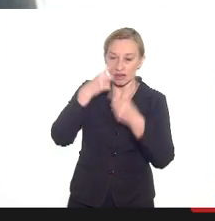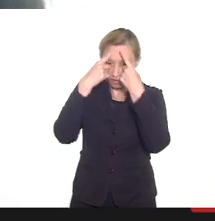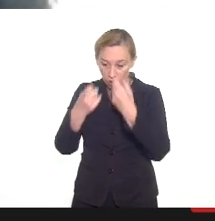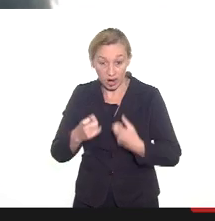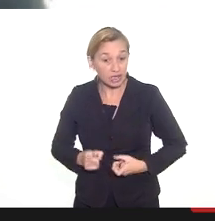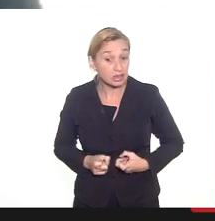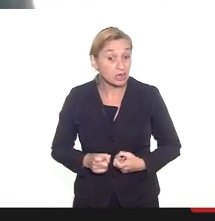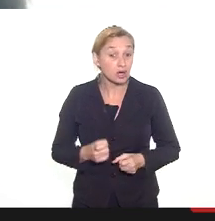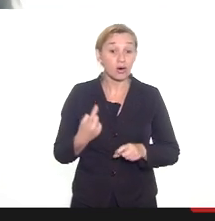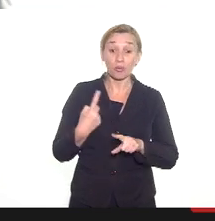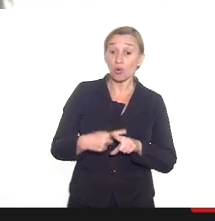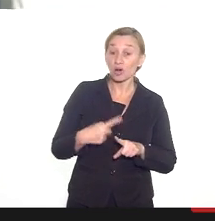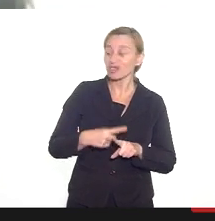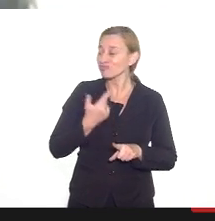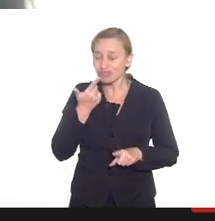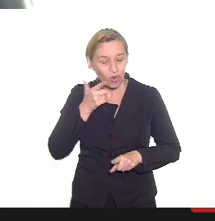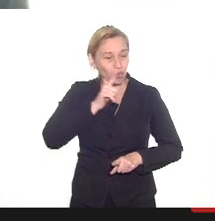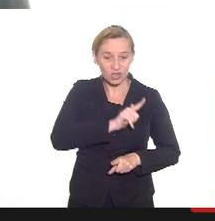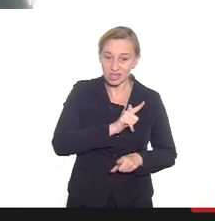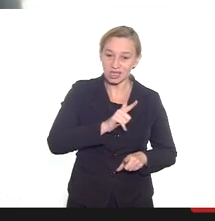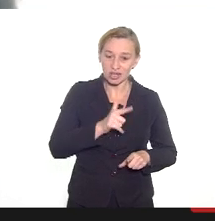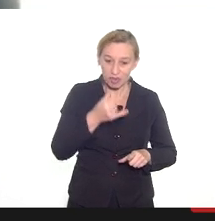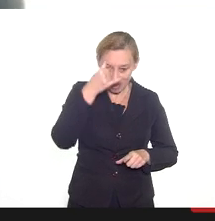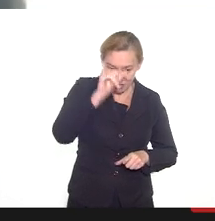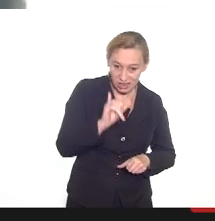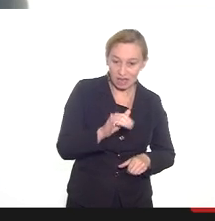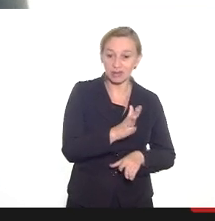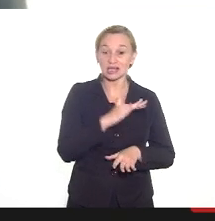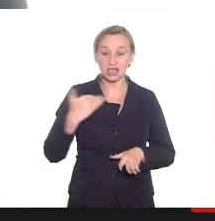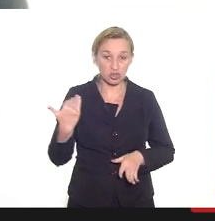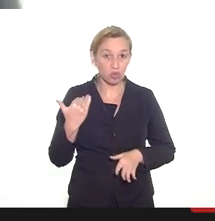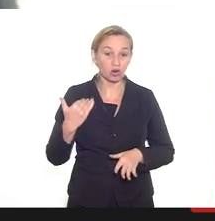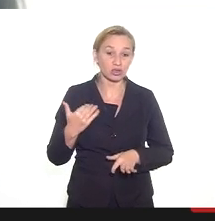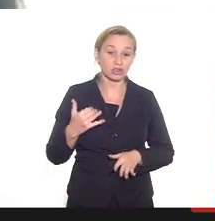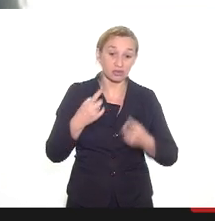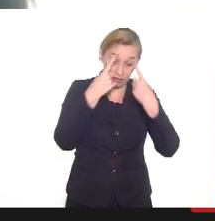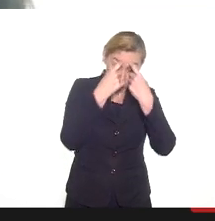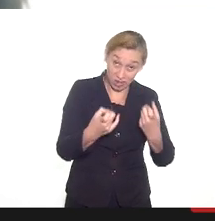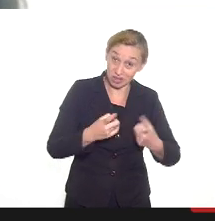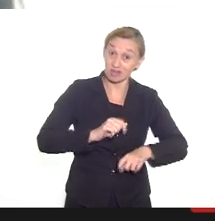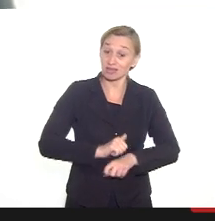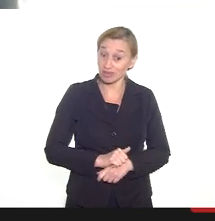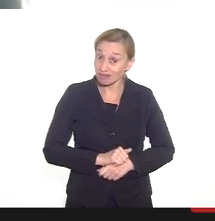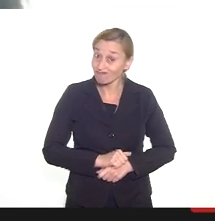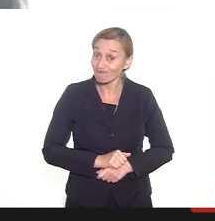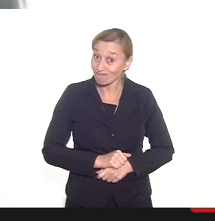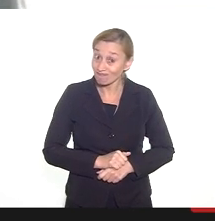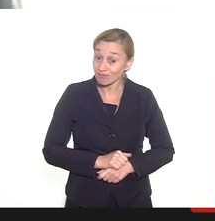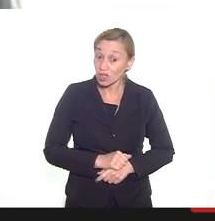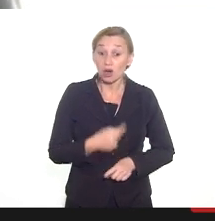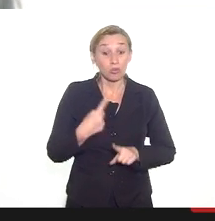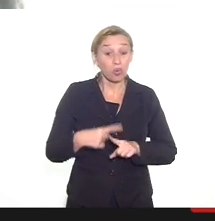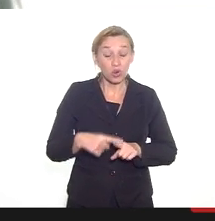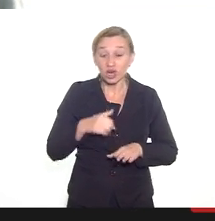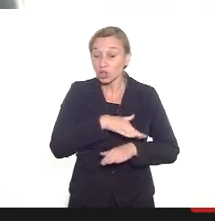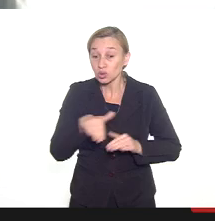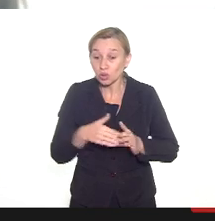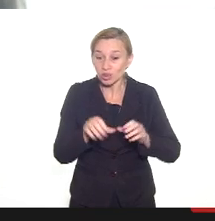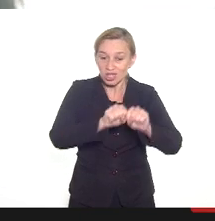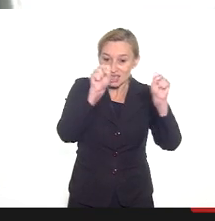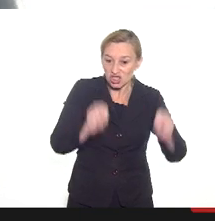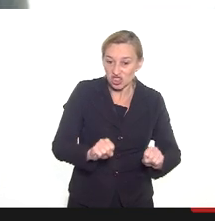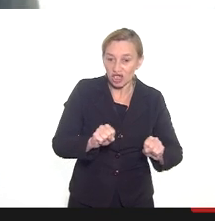mulher, por que não conseguimos evitar essas mortes violentas de mulheres, mortes evitáveis? Porque todo esse sistema